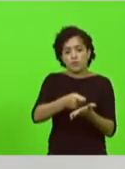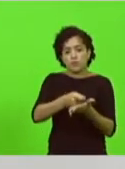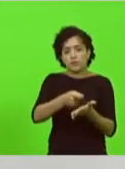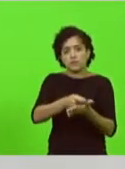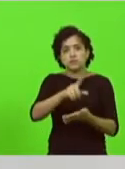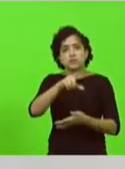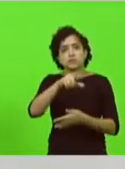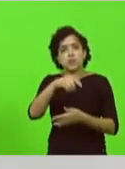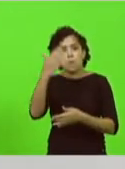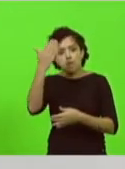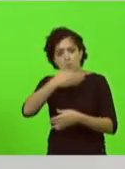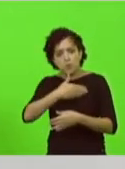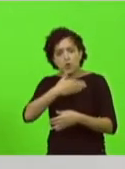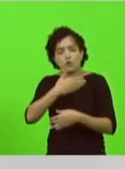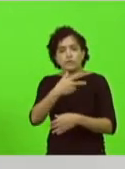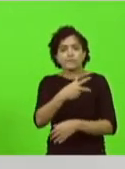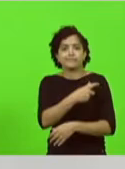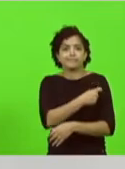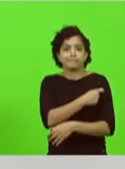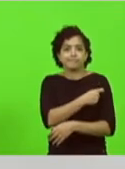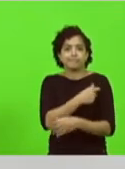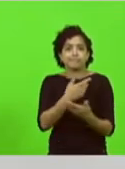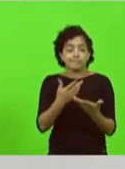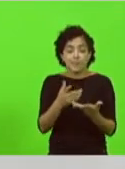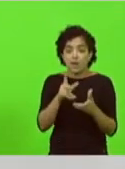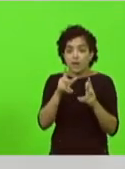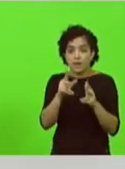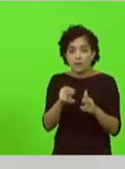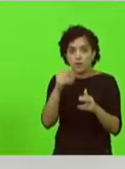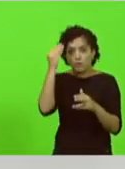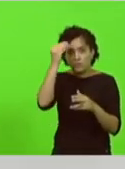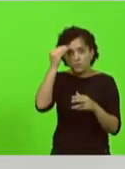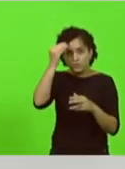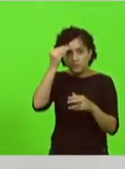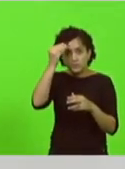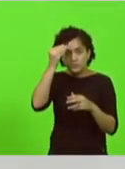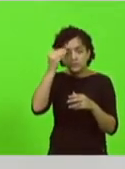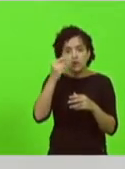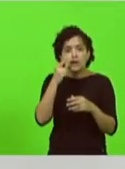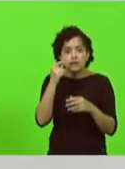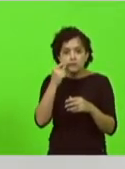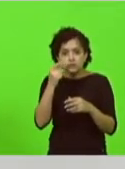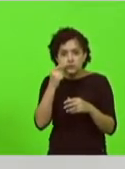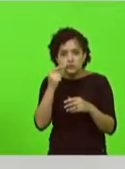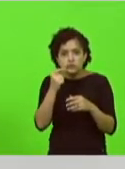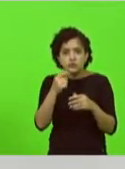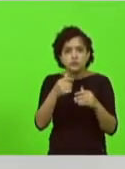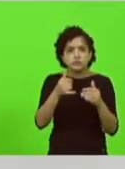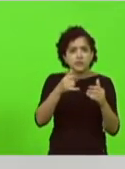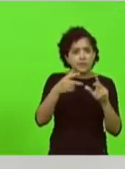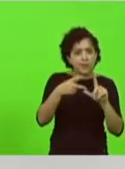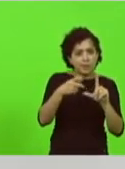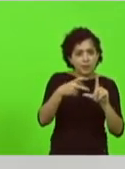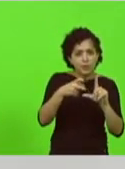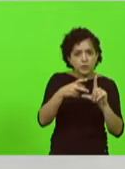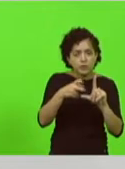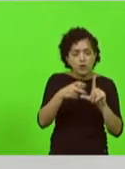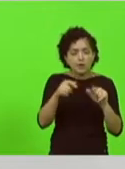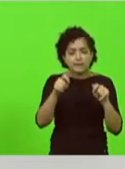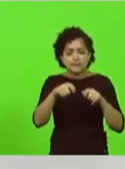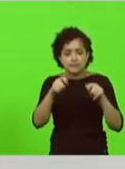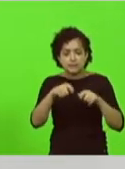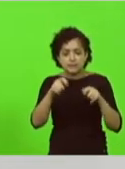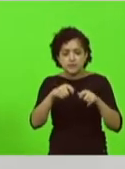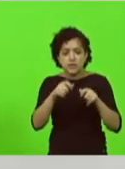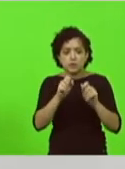vacinal é mais uma experiência, como se fossem ratinhos de laboratório, e você coloca ali, eu vou fechar, se der certo, ah,